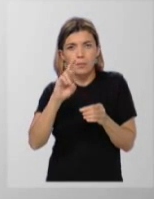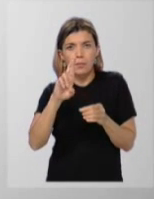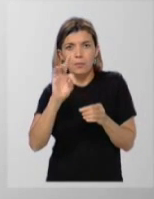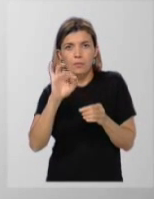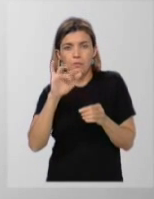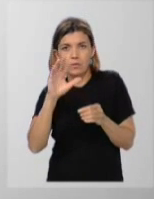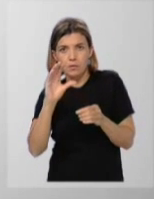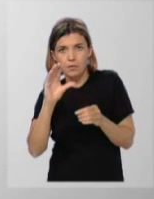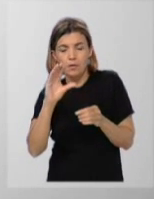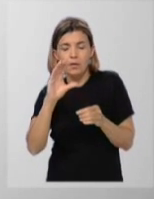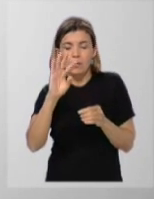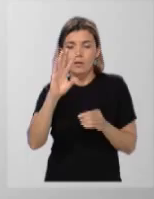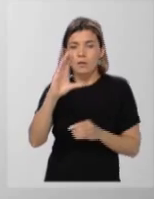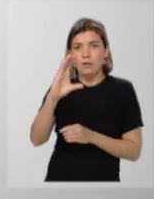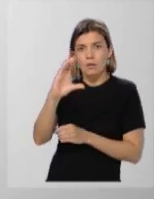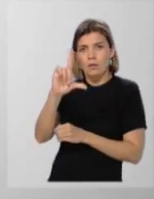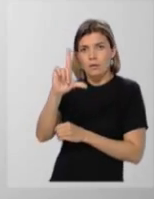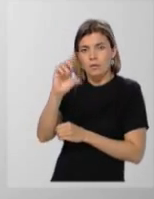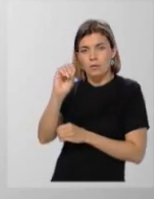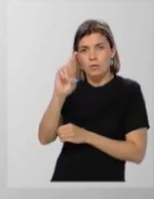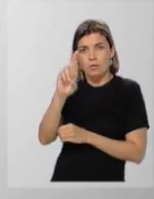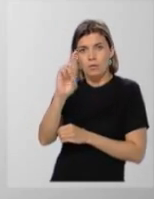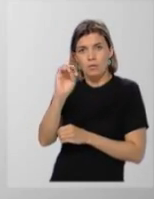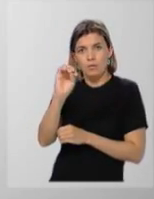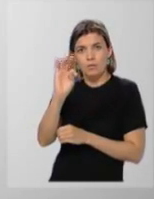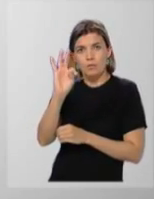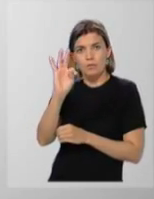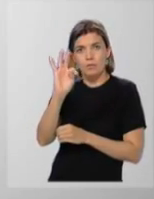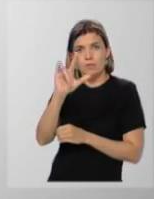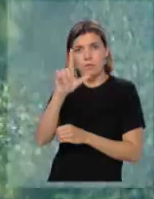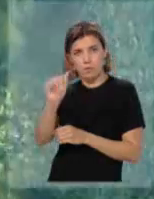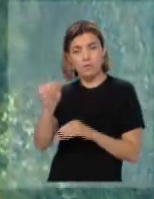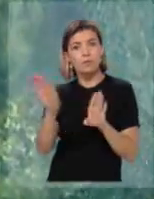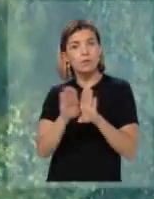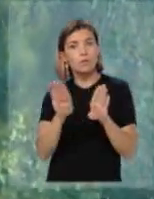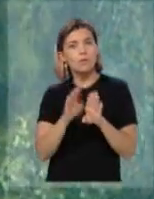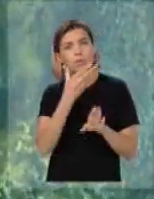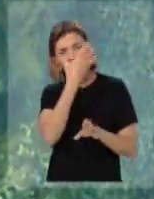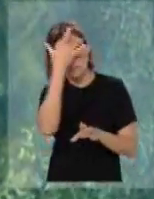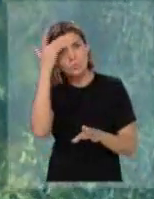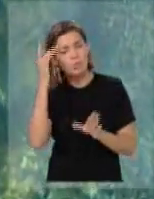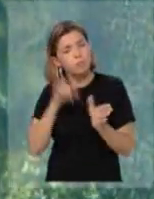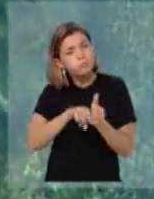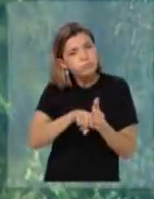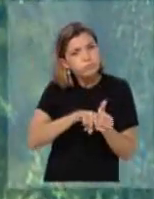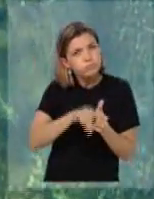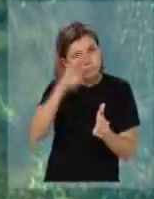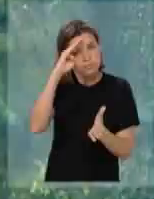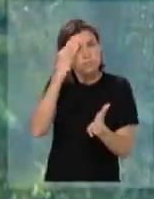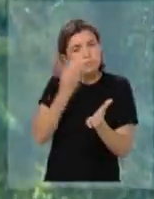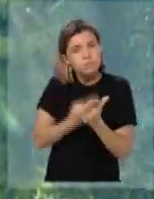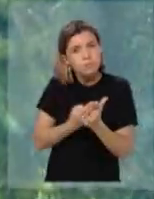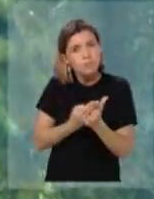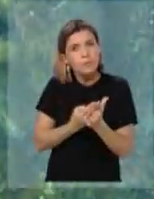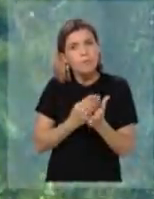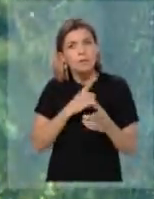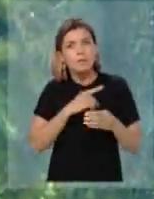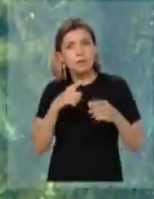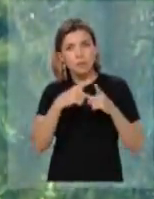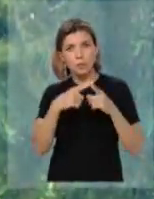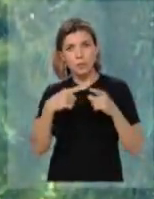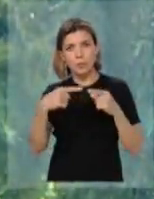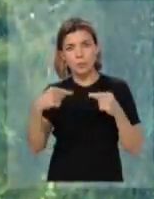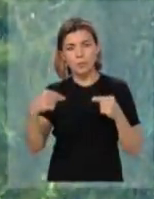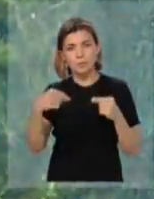e o amido como substância de reserva. Isto levou alguns cientistas a acreditar que sejam